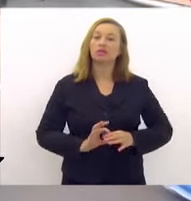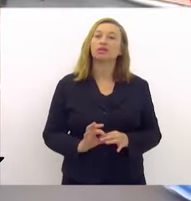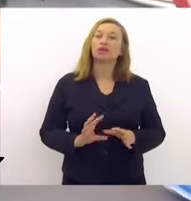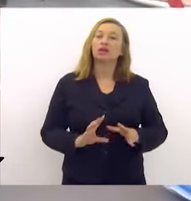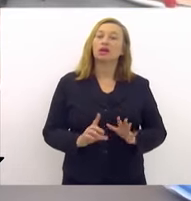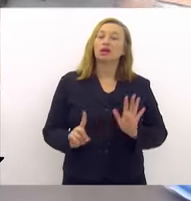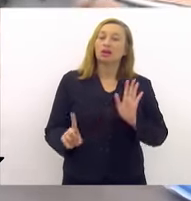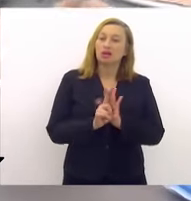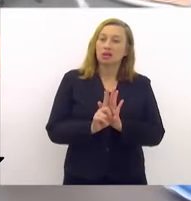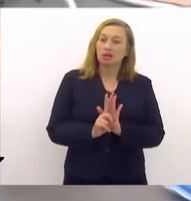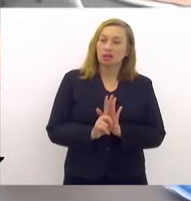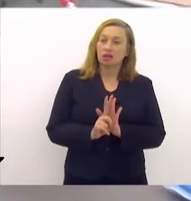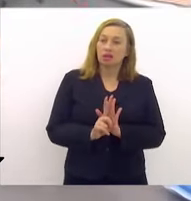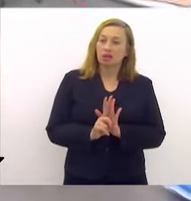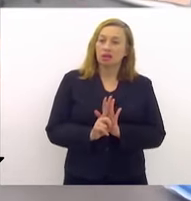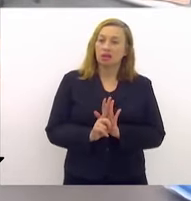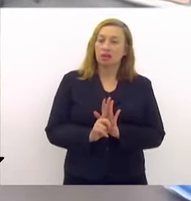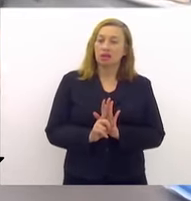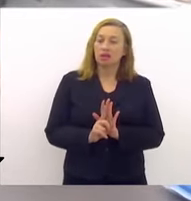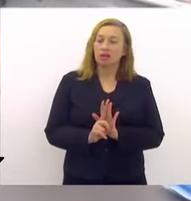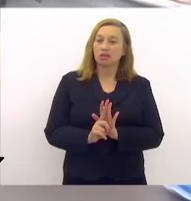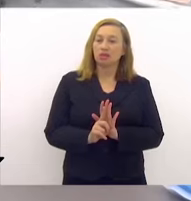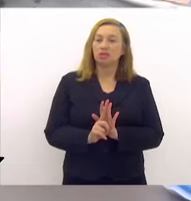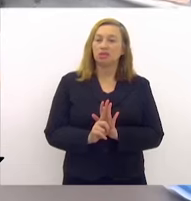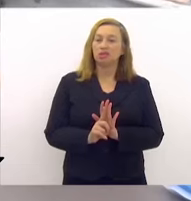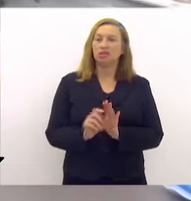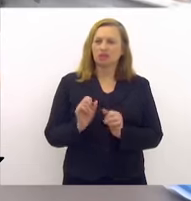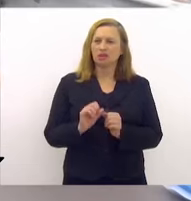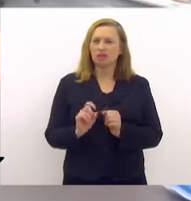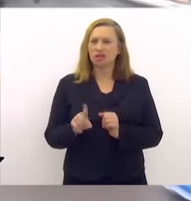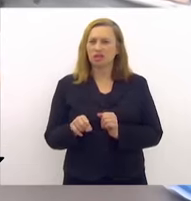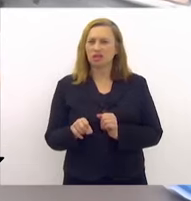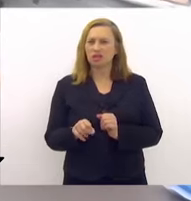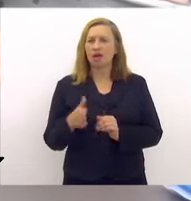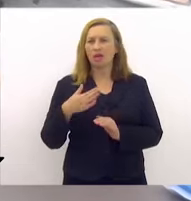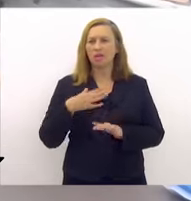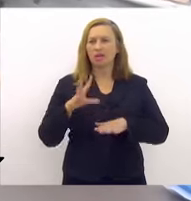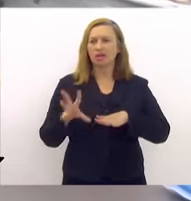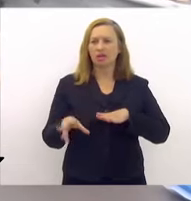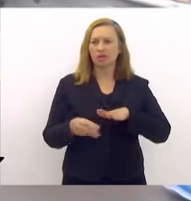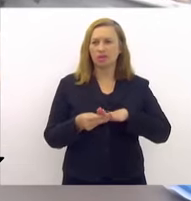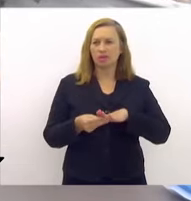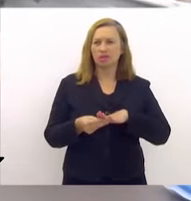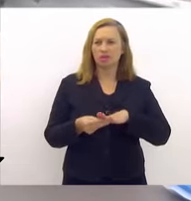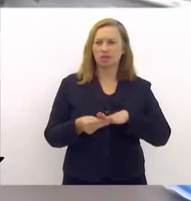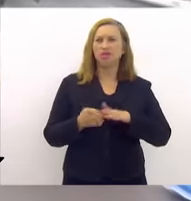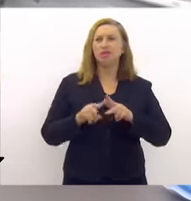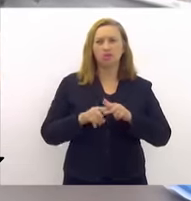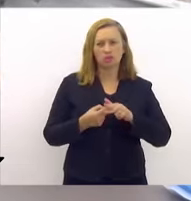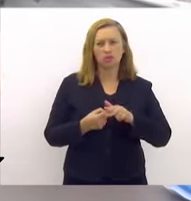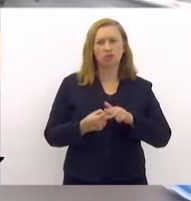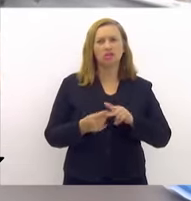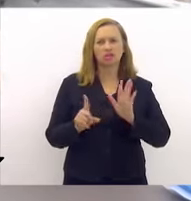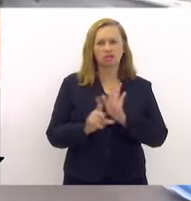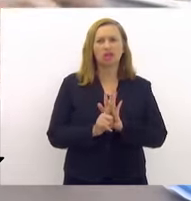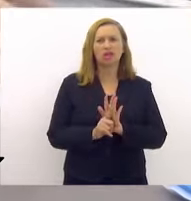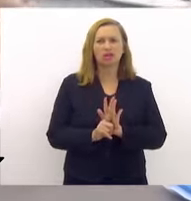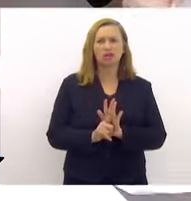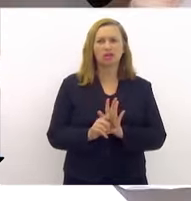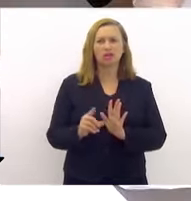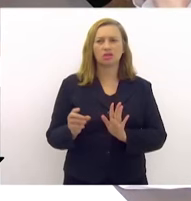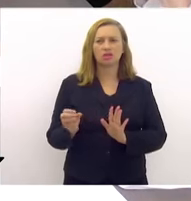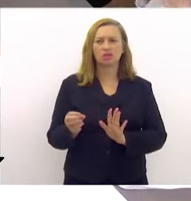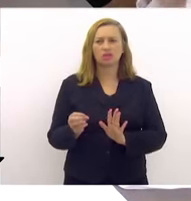leis que... Deputado, ela faz isso? As emendas que eu coloco fazem alteração da lei já existente. Não,